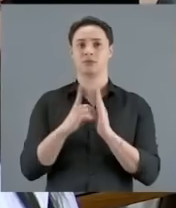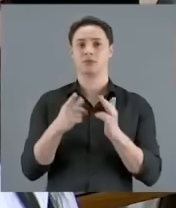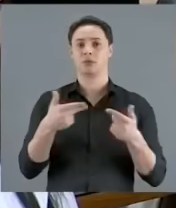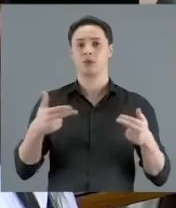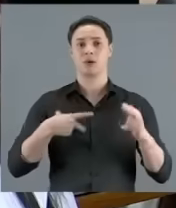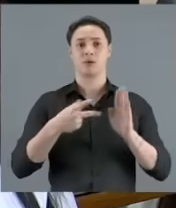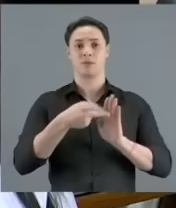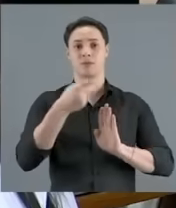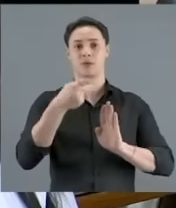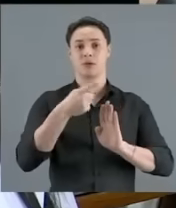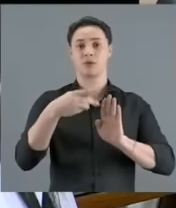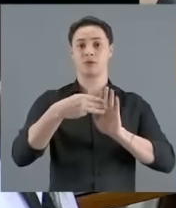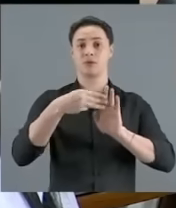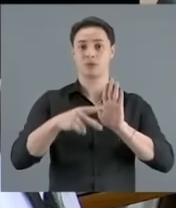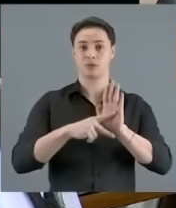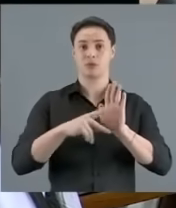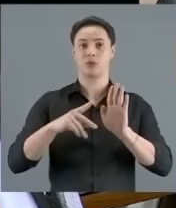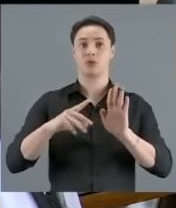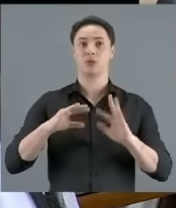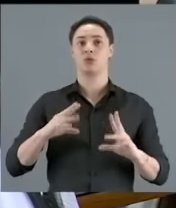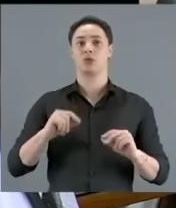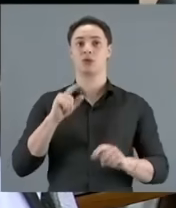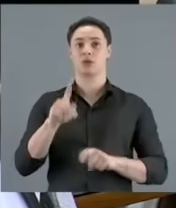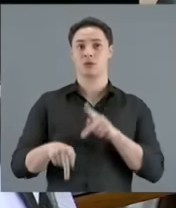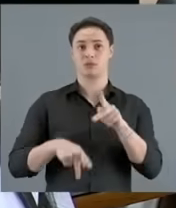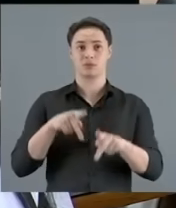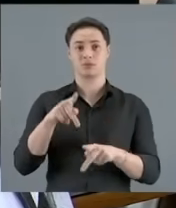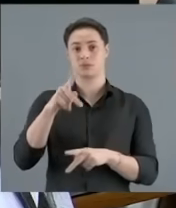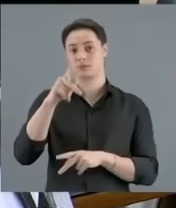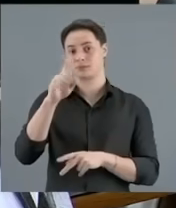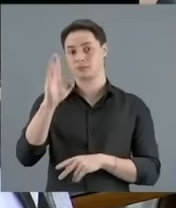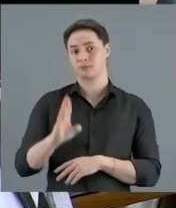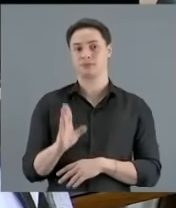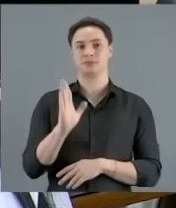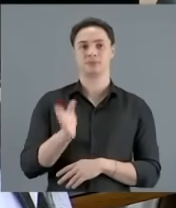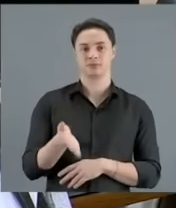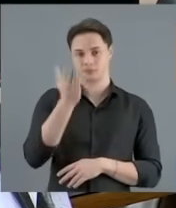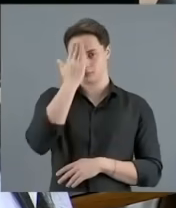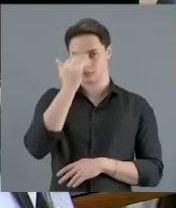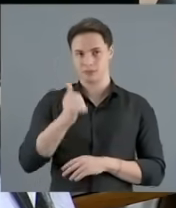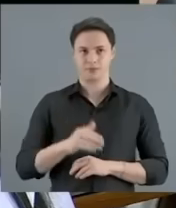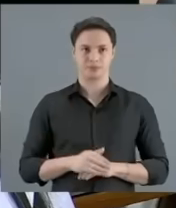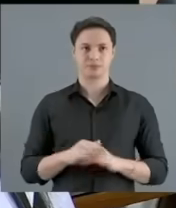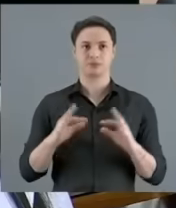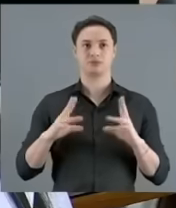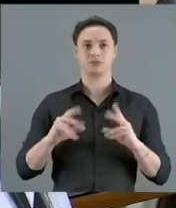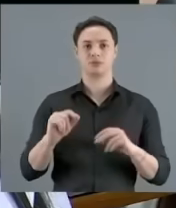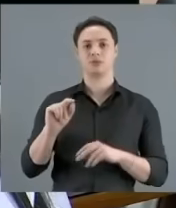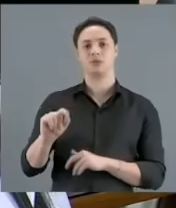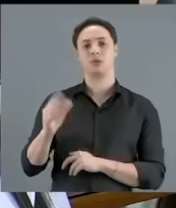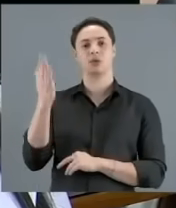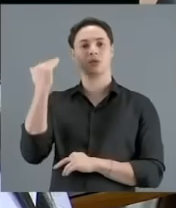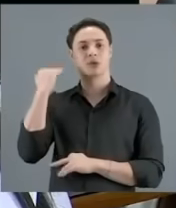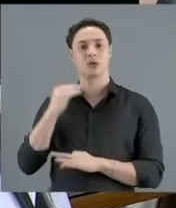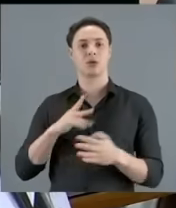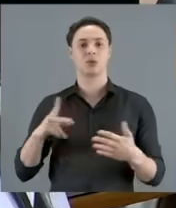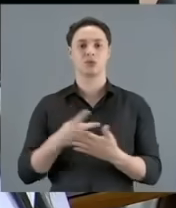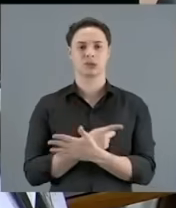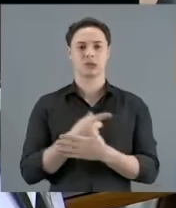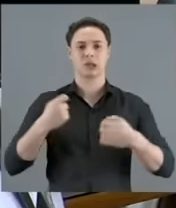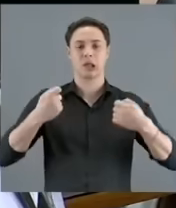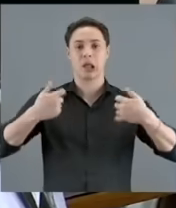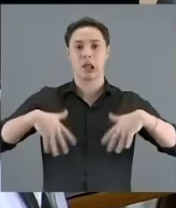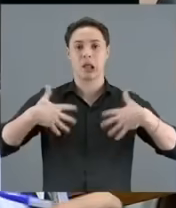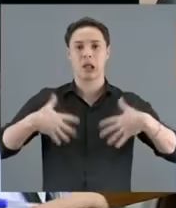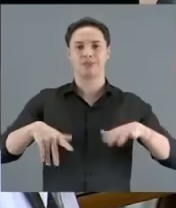portarias e medidas provisórias, aquilo que a população brasileira já sabe. Tudo o que aconteceu e este escândalo de